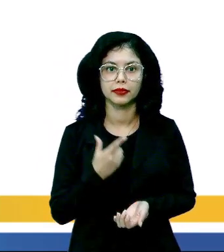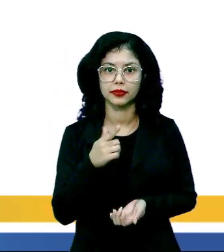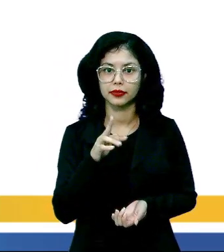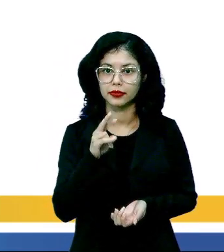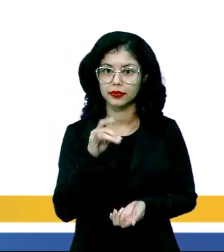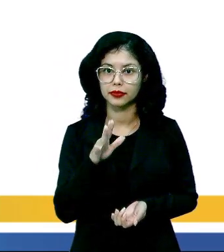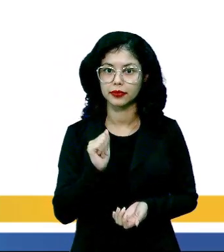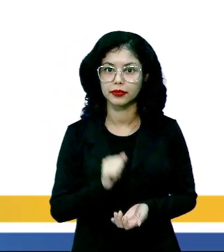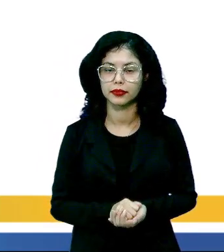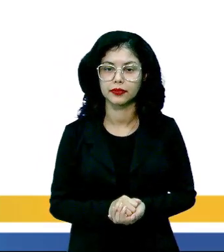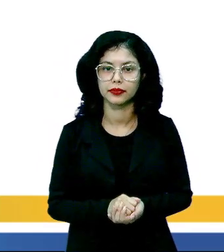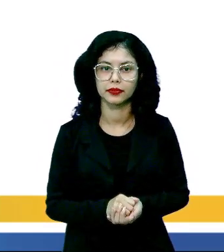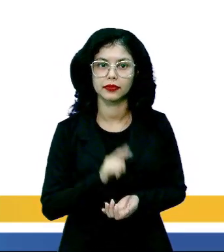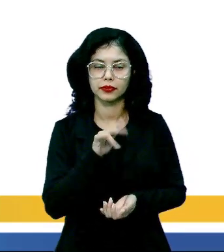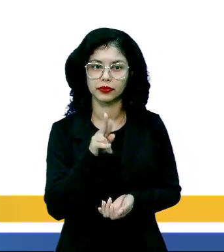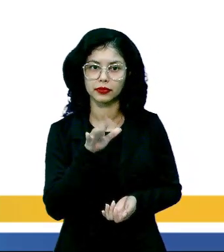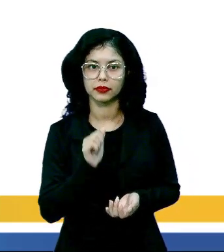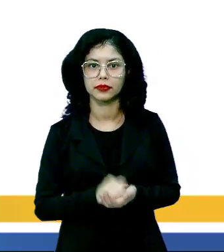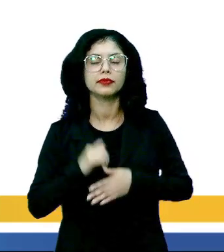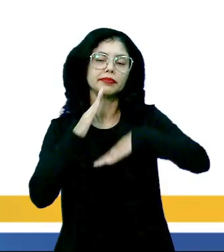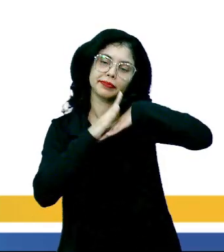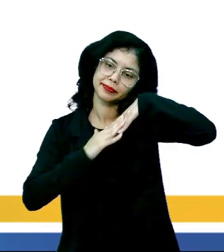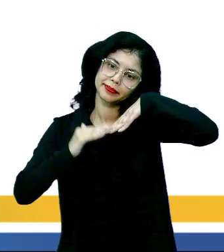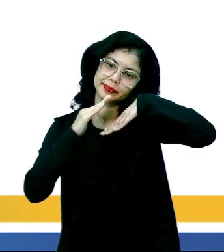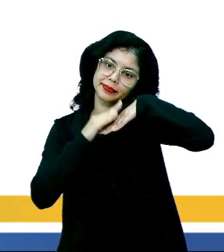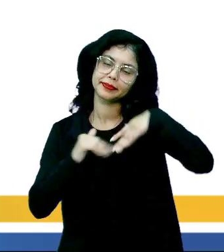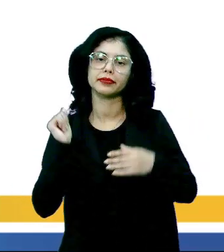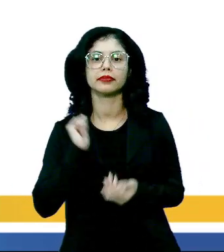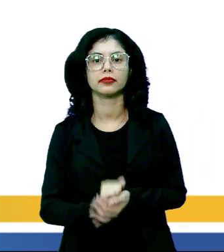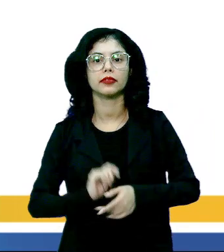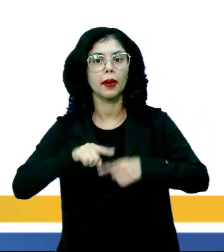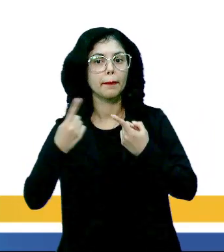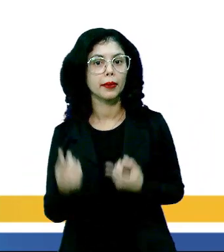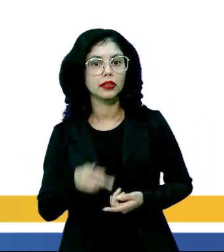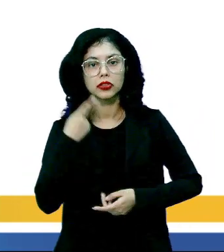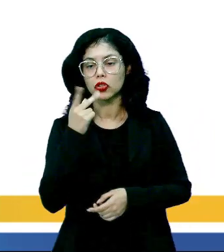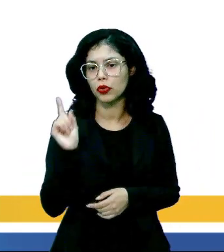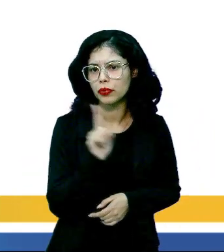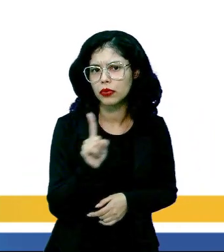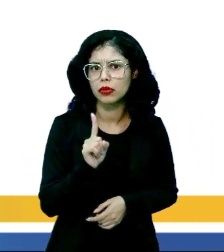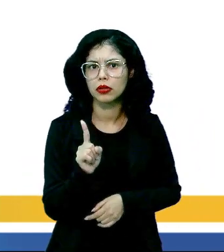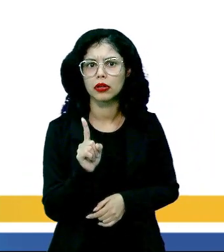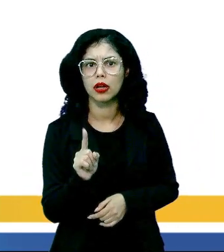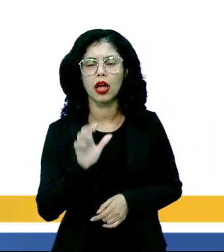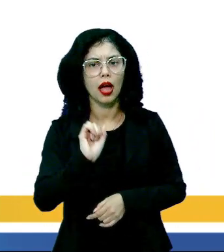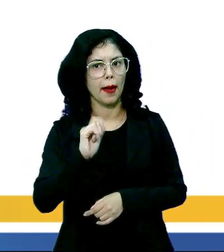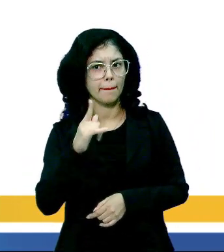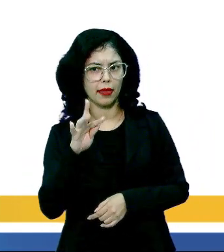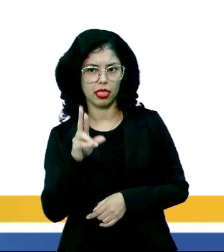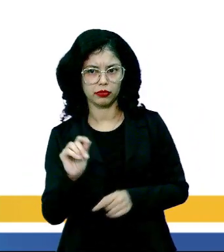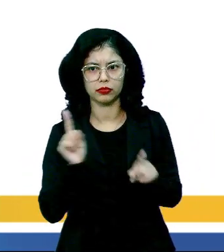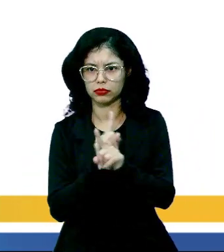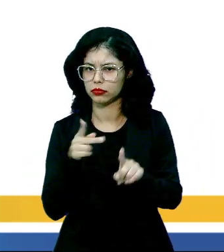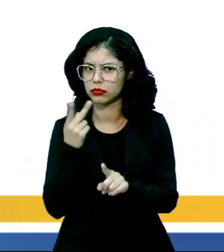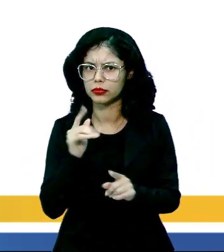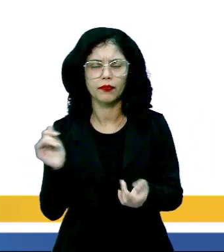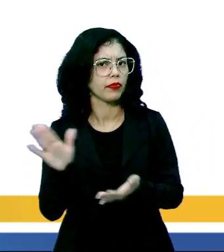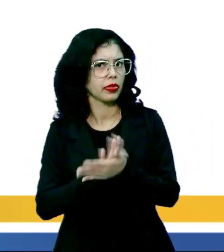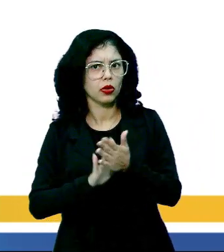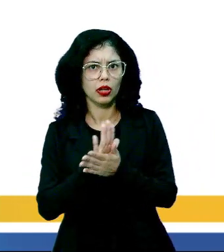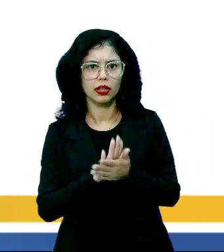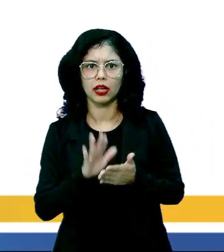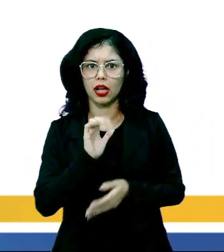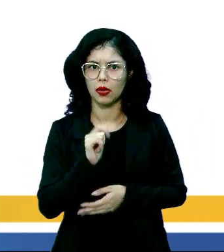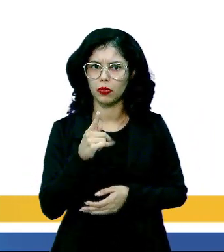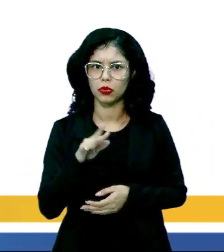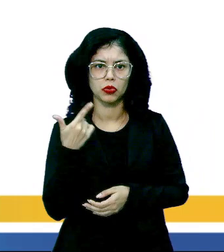apelido de infância era Jorge carinhosamente mas ali não fala em apelido né não fala em apelido não tem